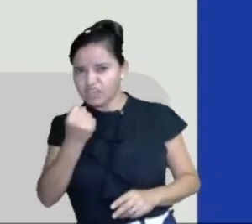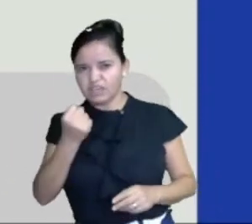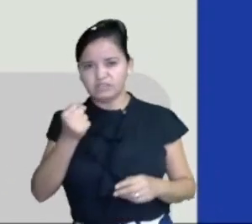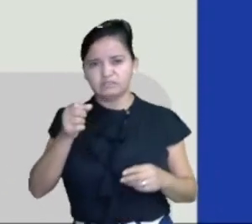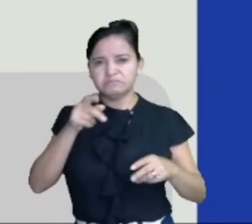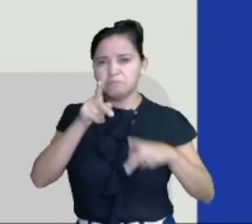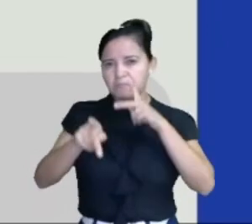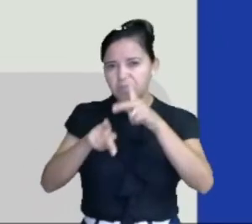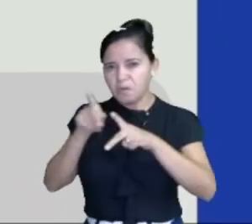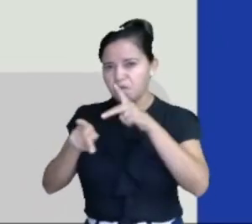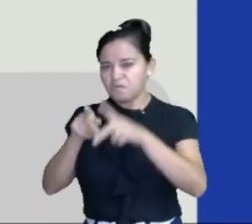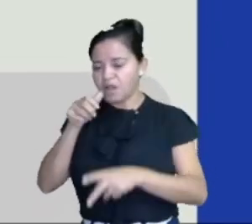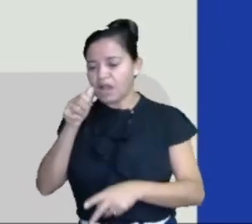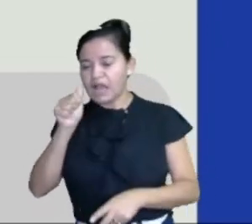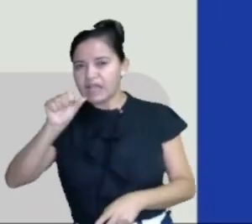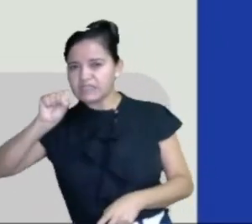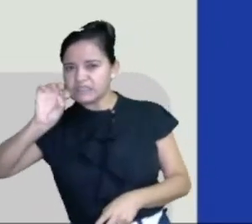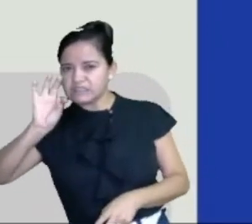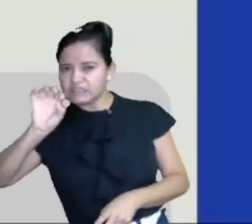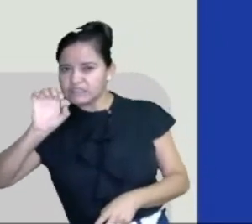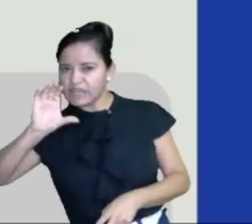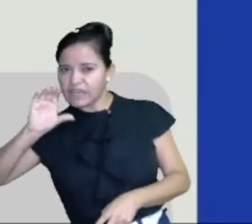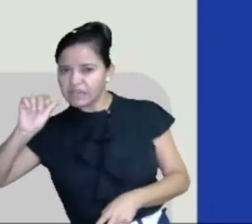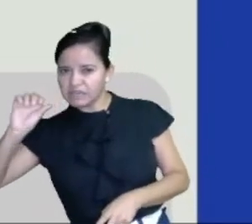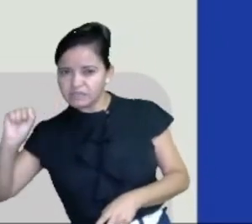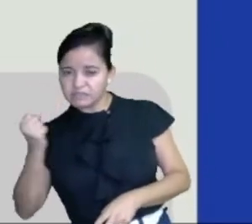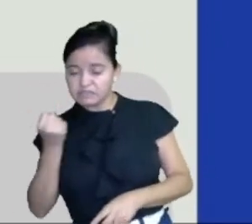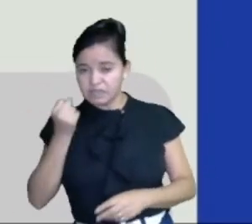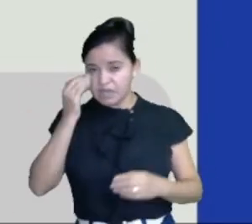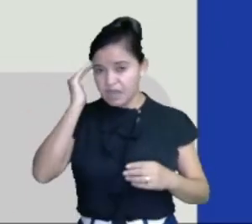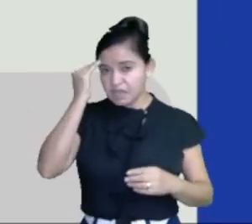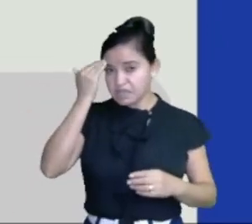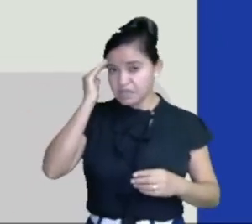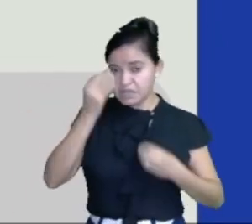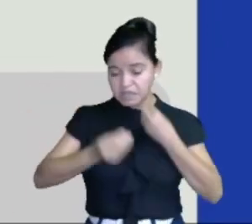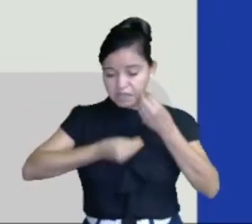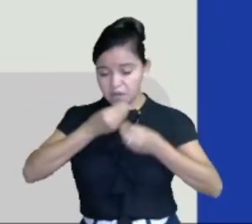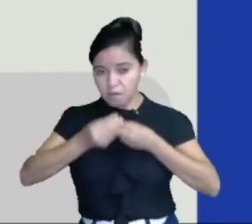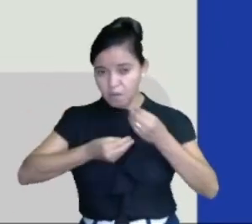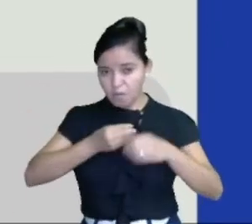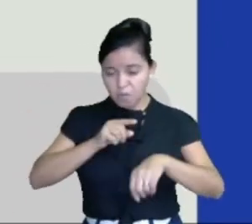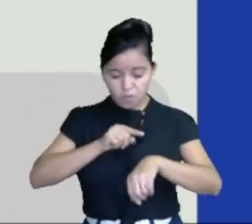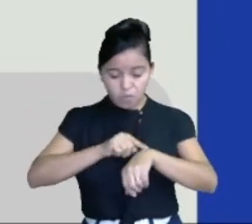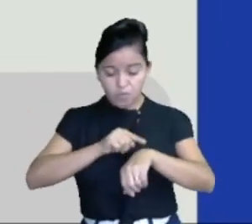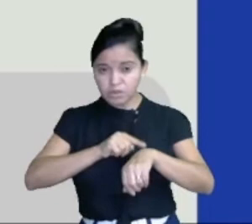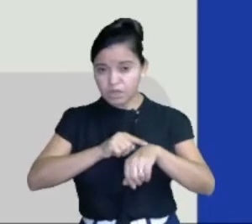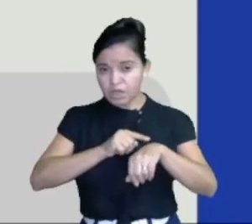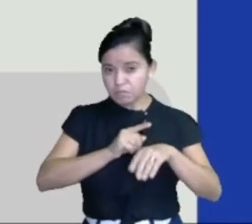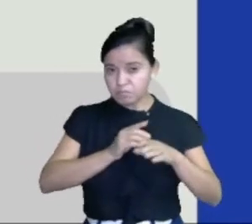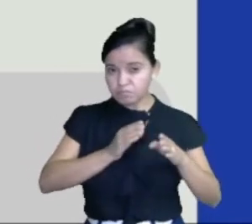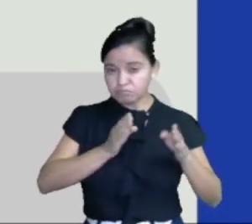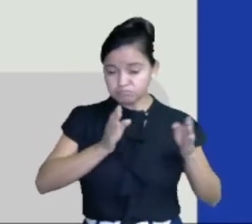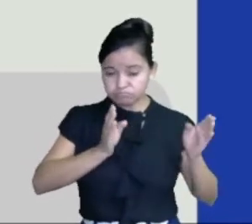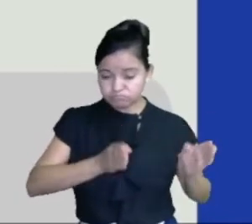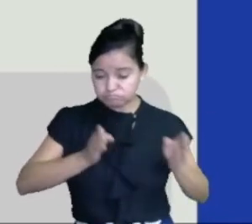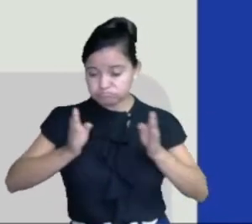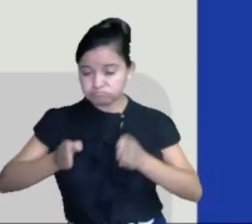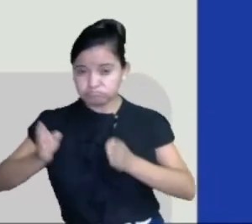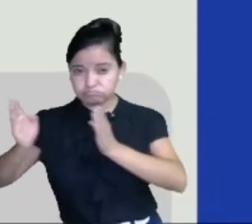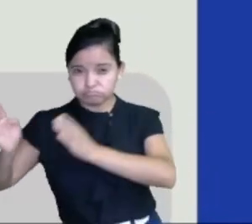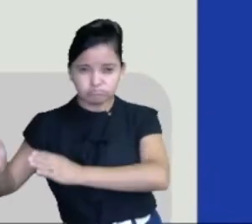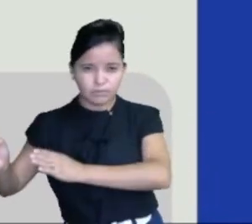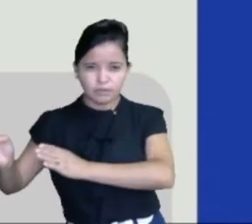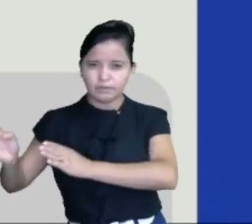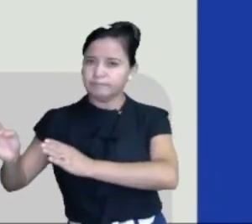povos aqui da América, eles entendiam que o tempo era uma repetição de ciclo que acontecia